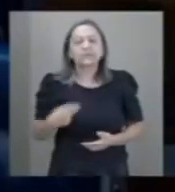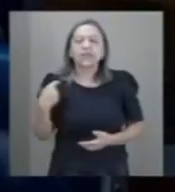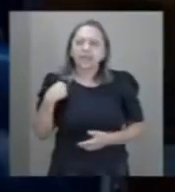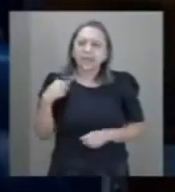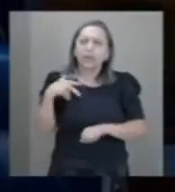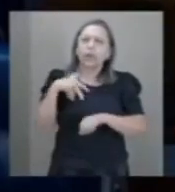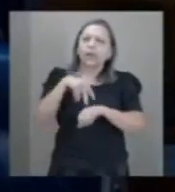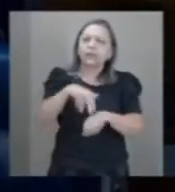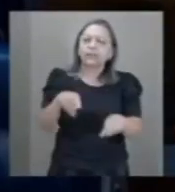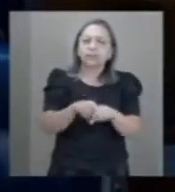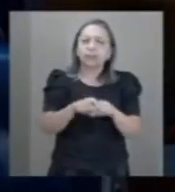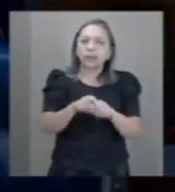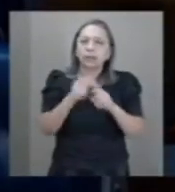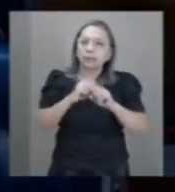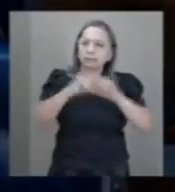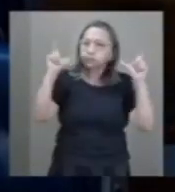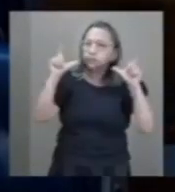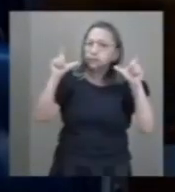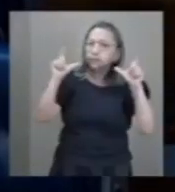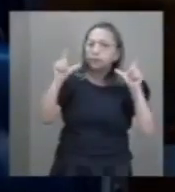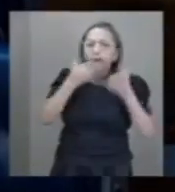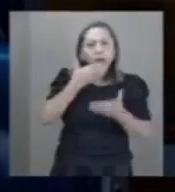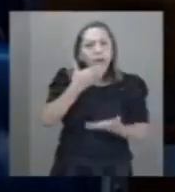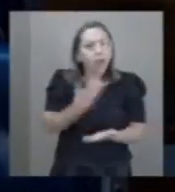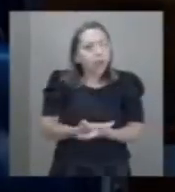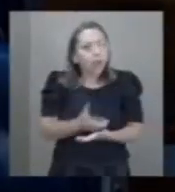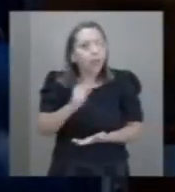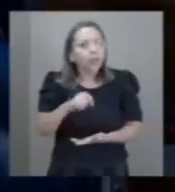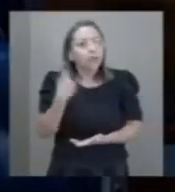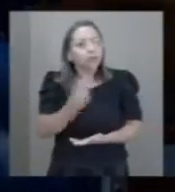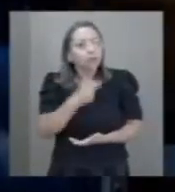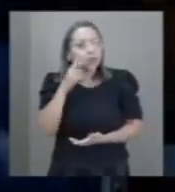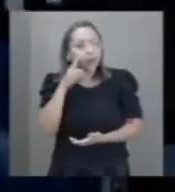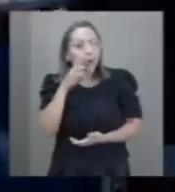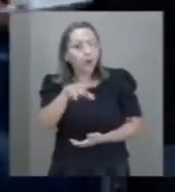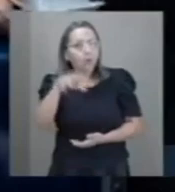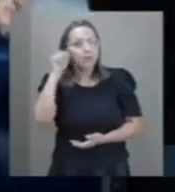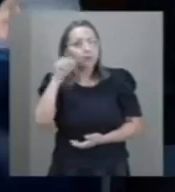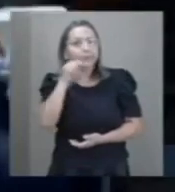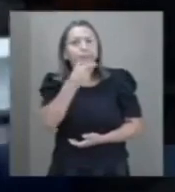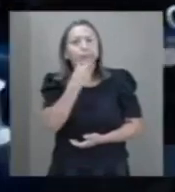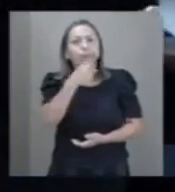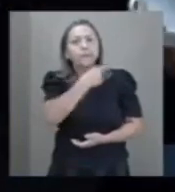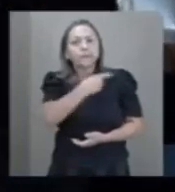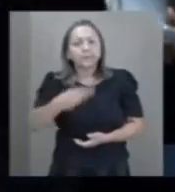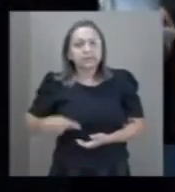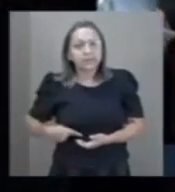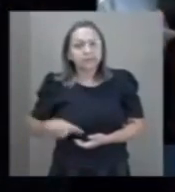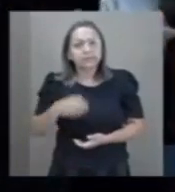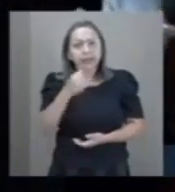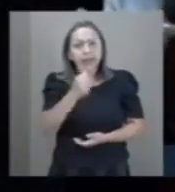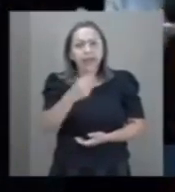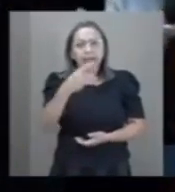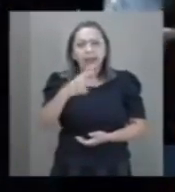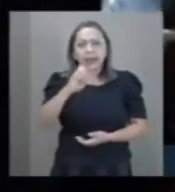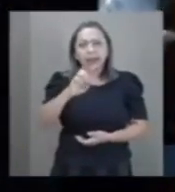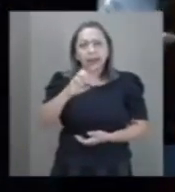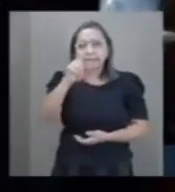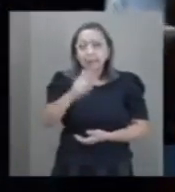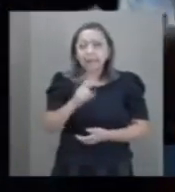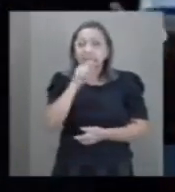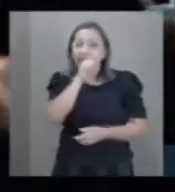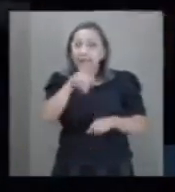Eu estou pasma, né, com o que a gente ouviu do presidente da Apex lá na China. A agência